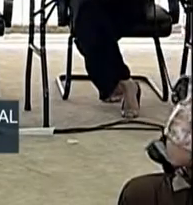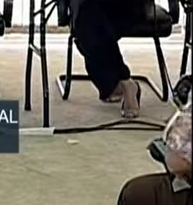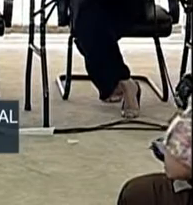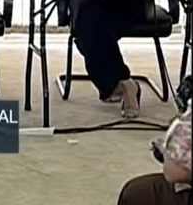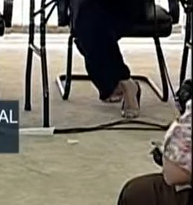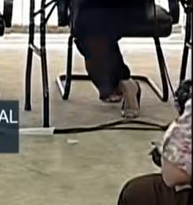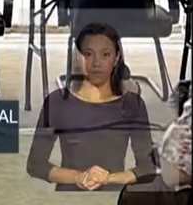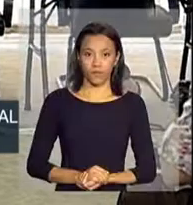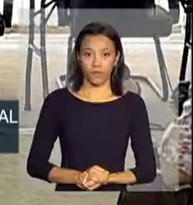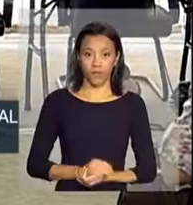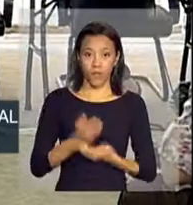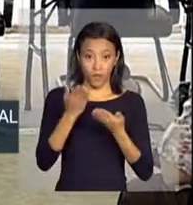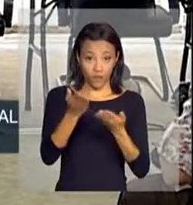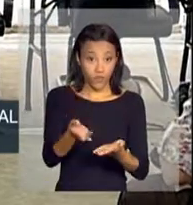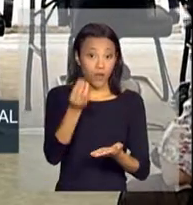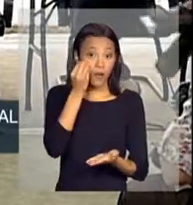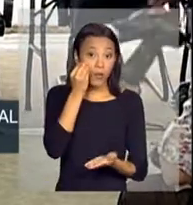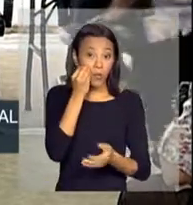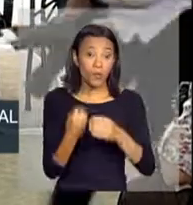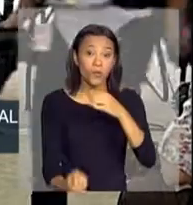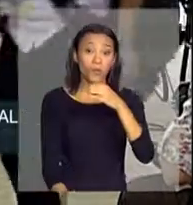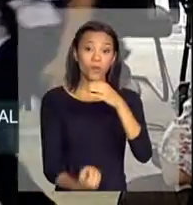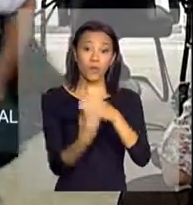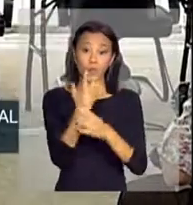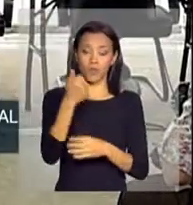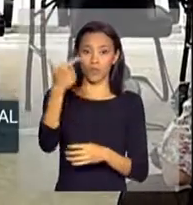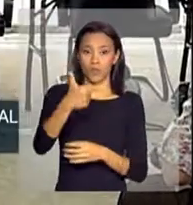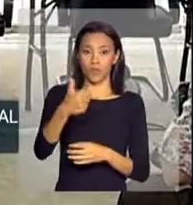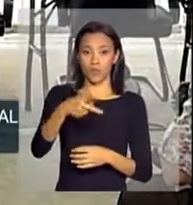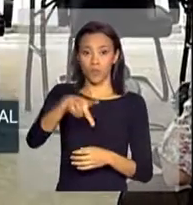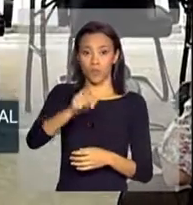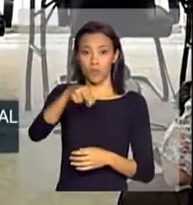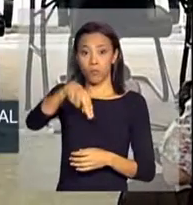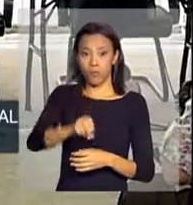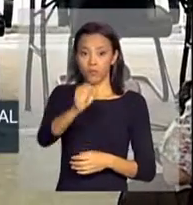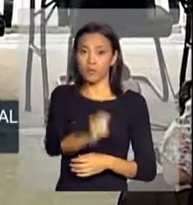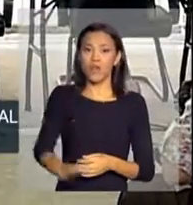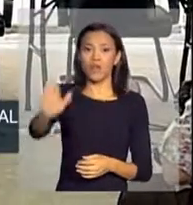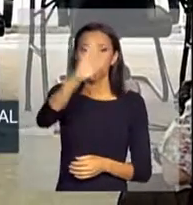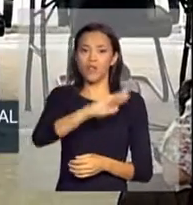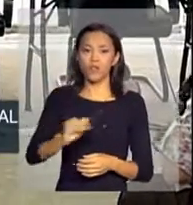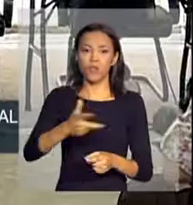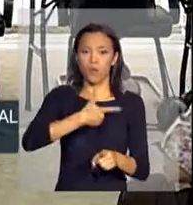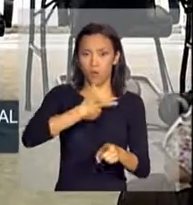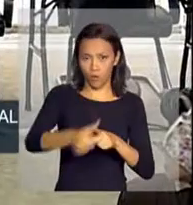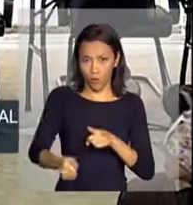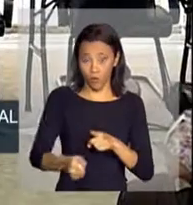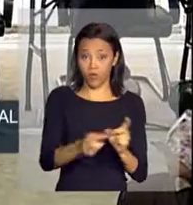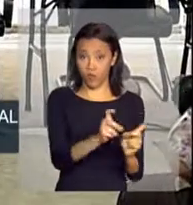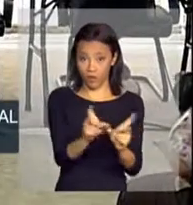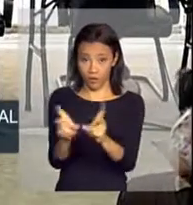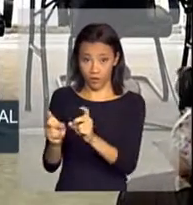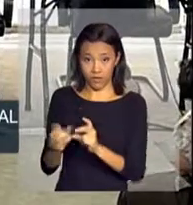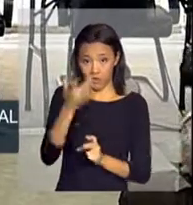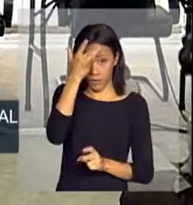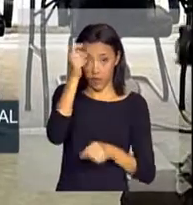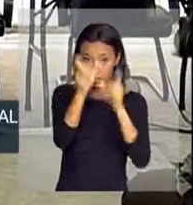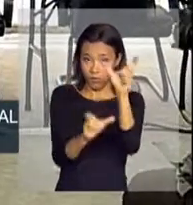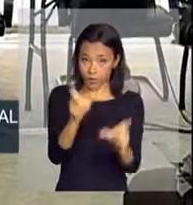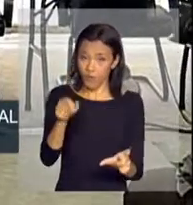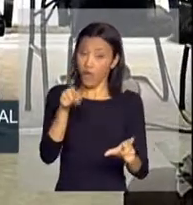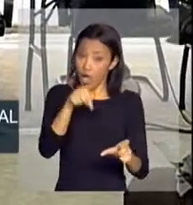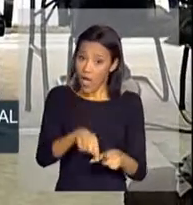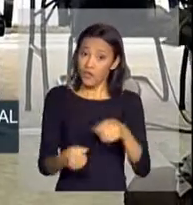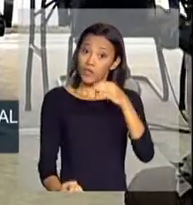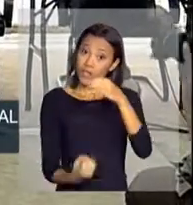se você acompanha o lançamento do 2º Plano Nacional de enfrentamento ao tráfico de pessoas foi